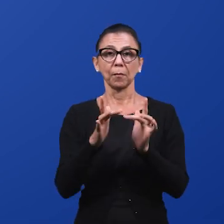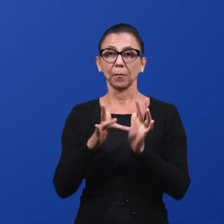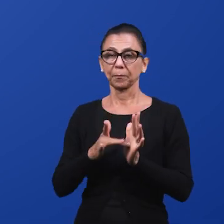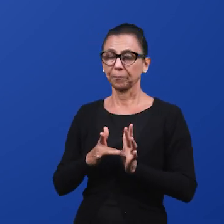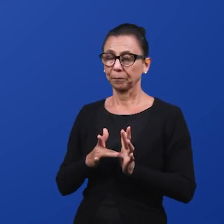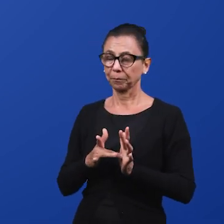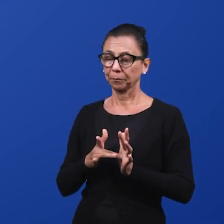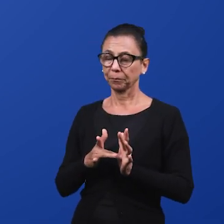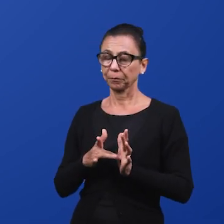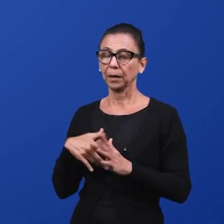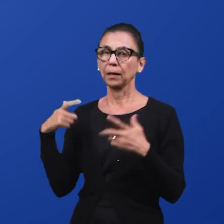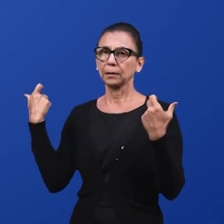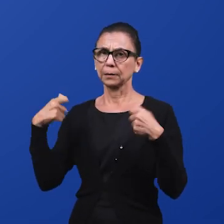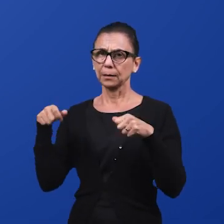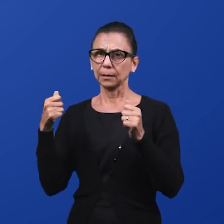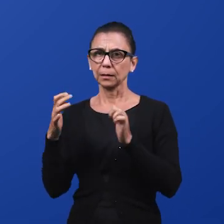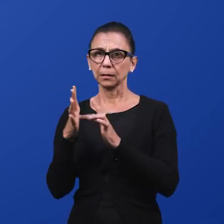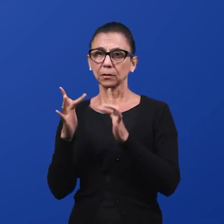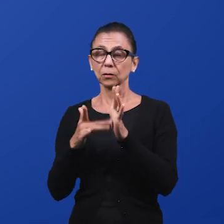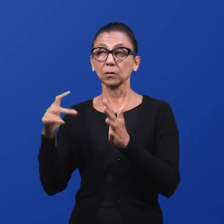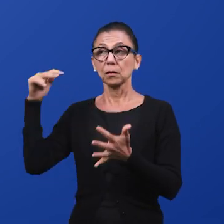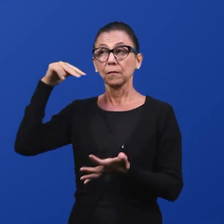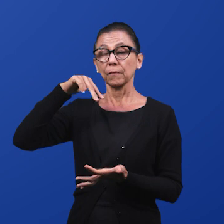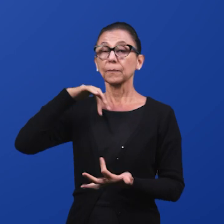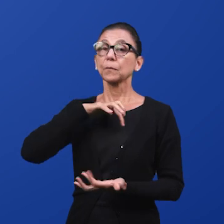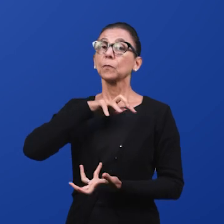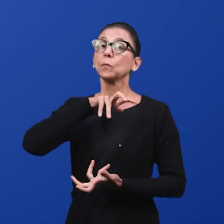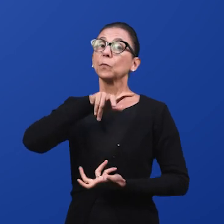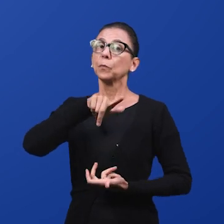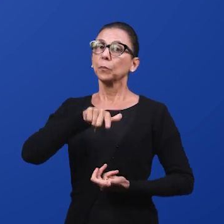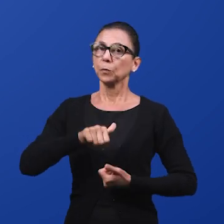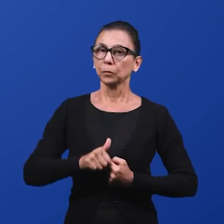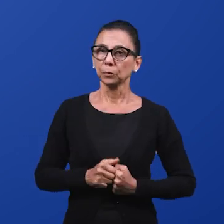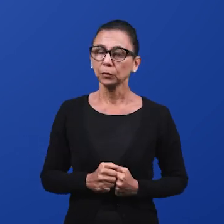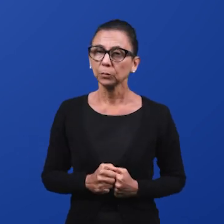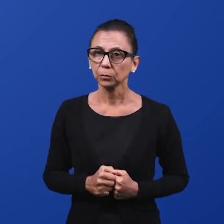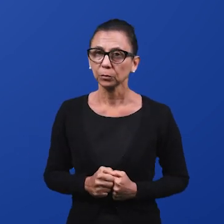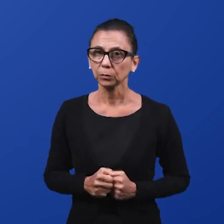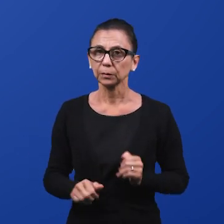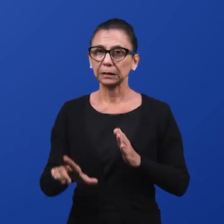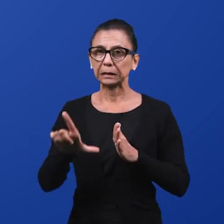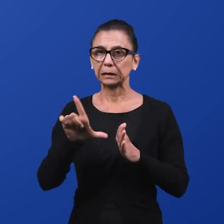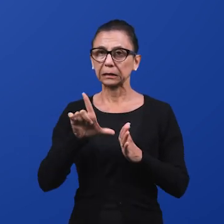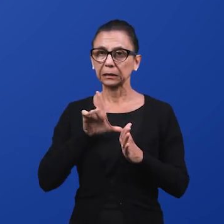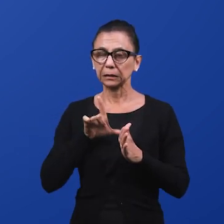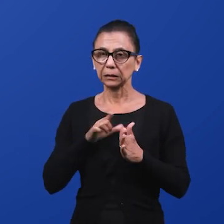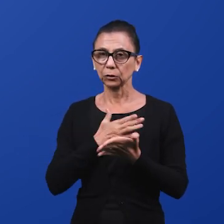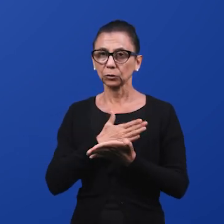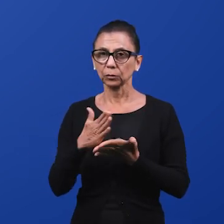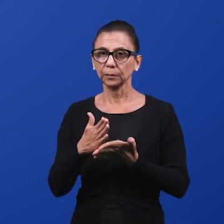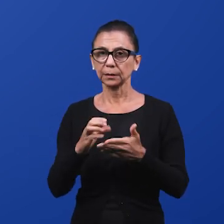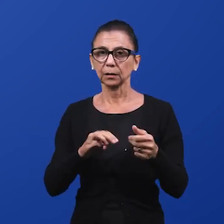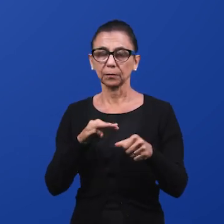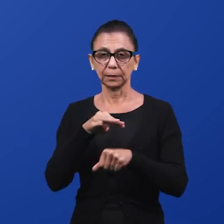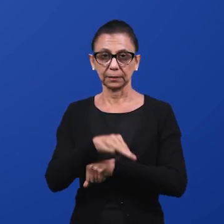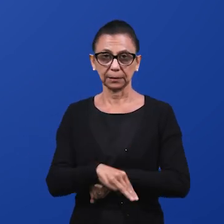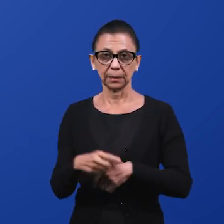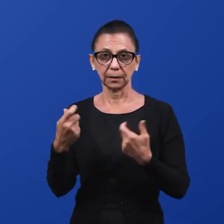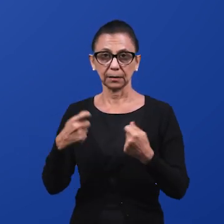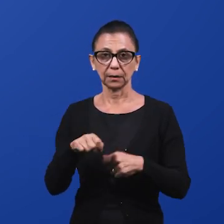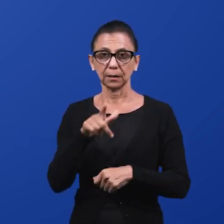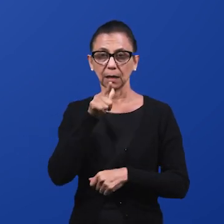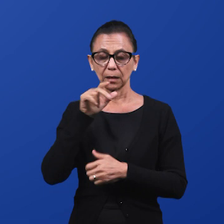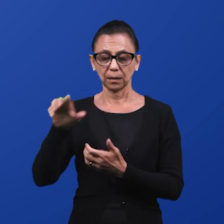que Jesus viesse a esse mundo e antes de iniciar o seu mistério fosse batizado nas